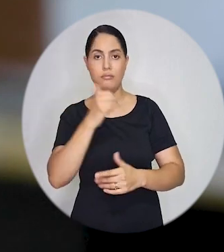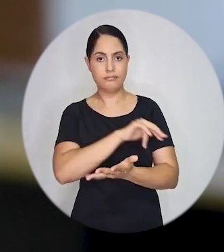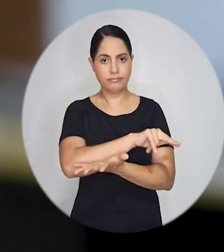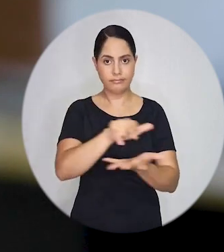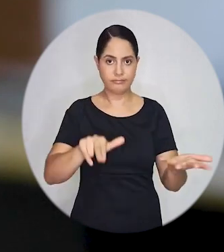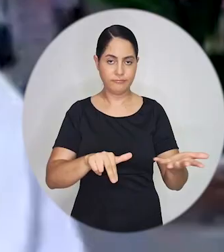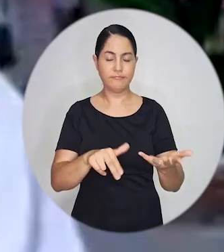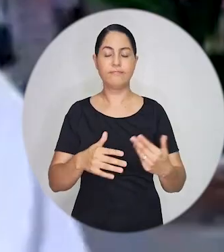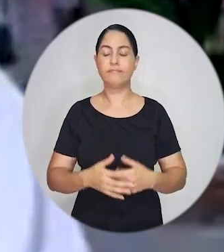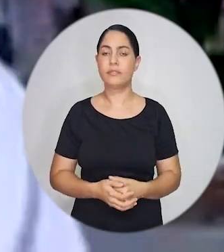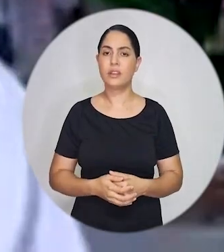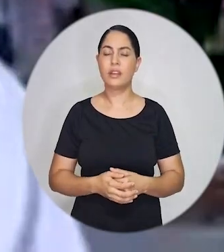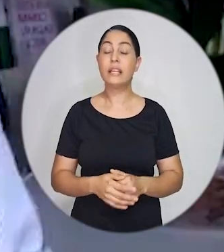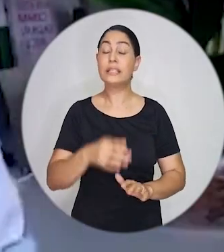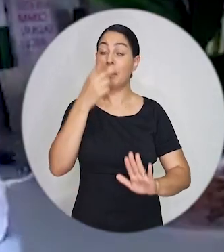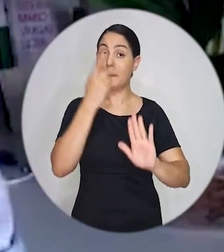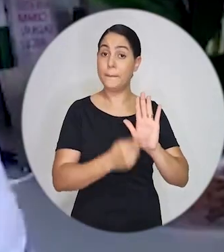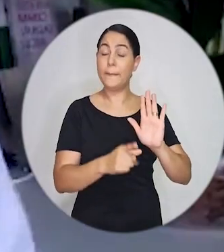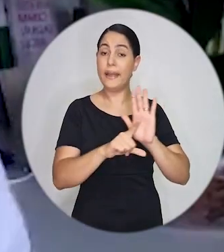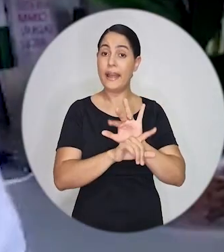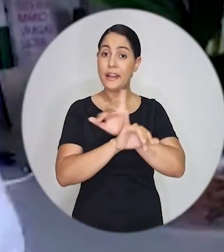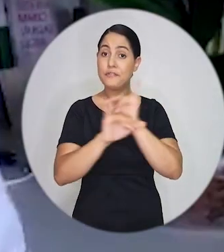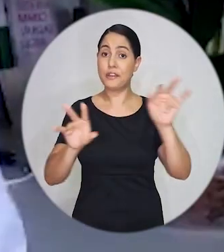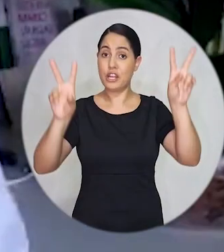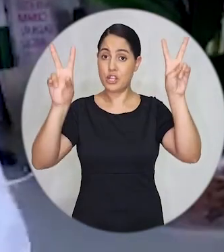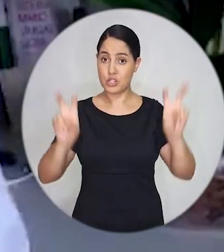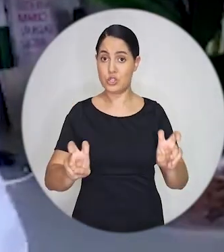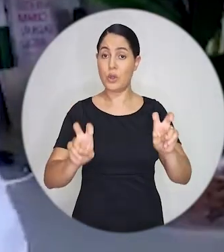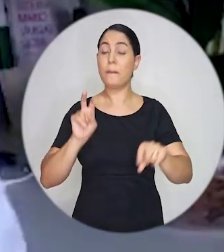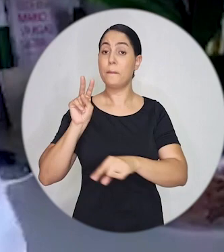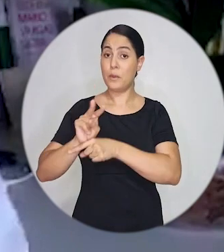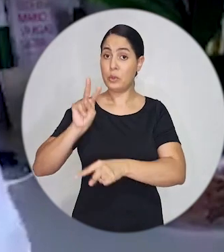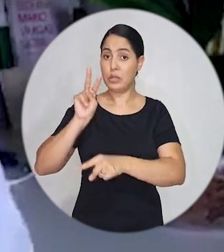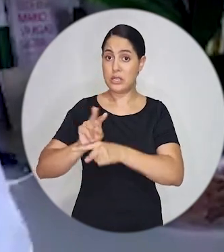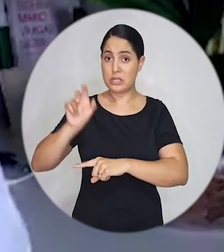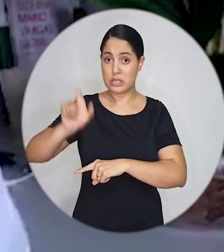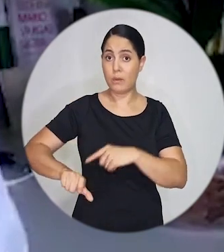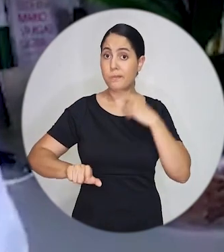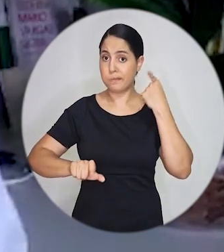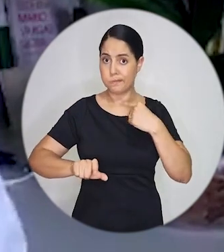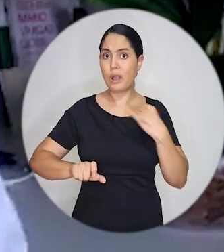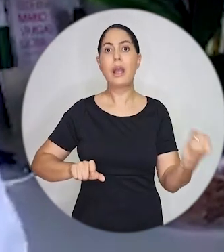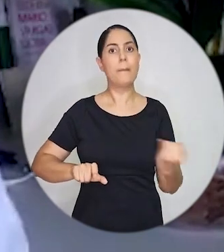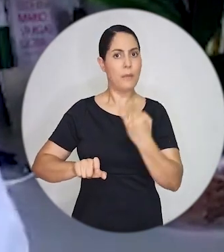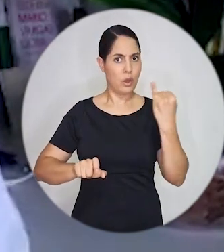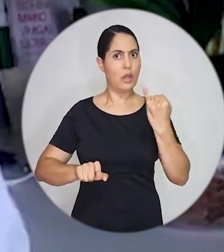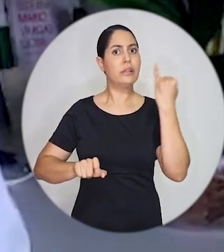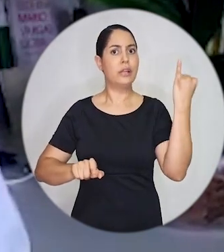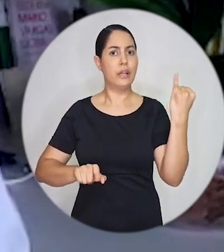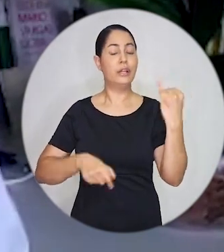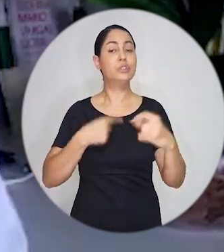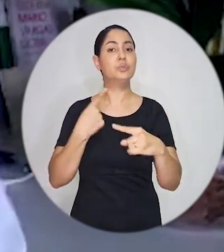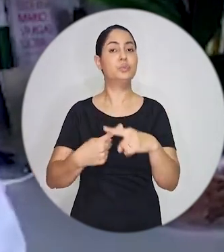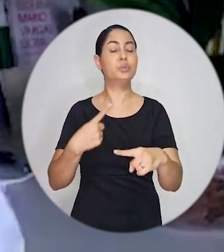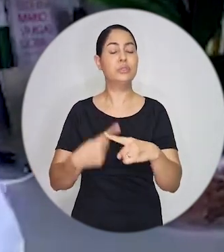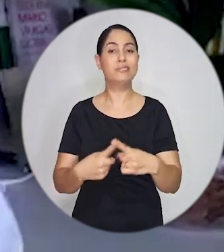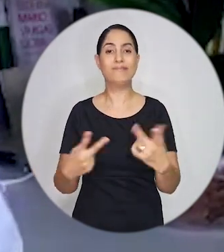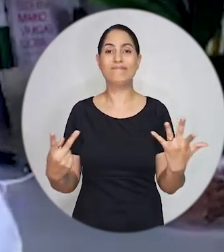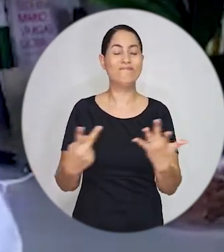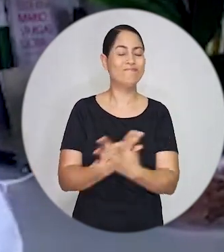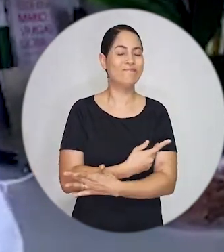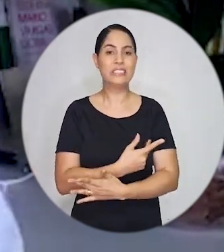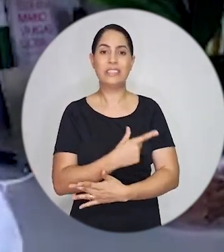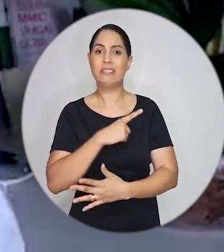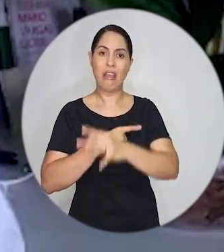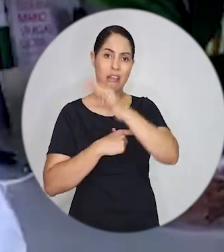da profissão. O PL que trata da medida protetiva apresentada pelo Conselho Federal é importante. Nós temos visto